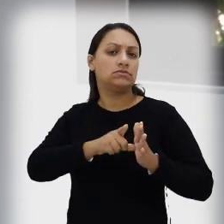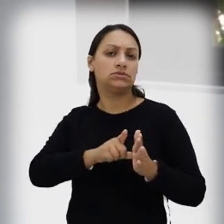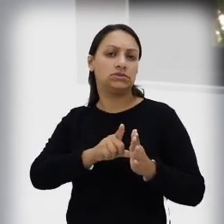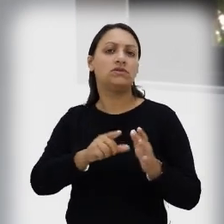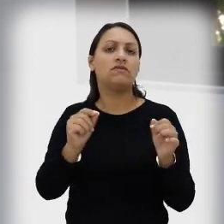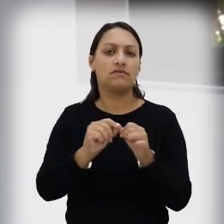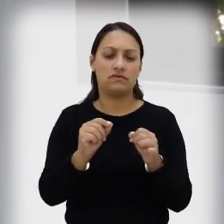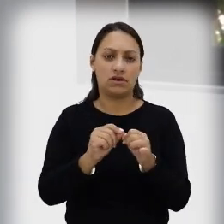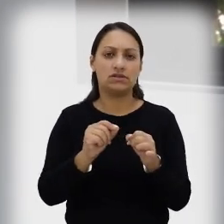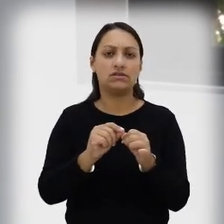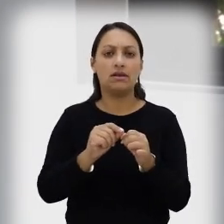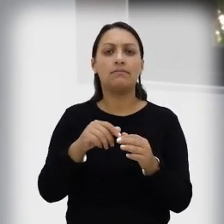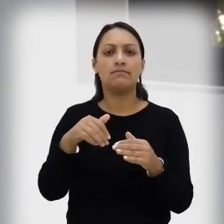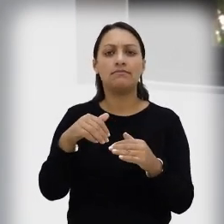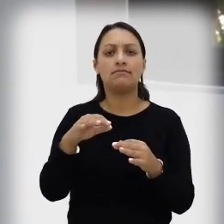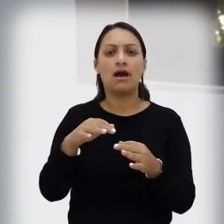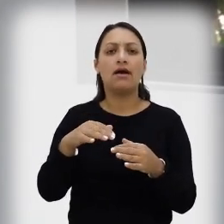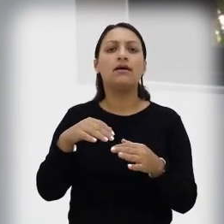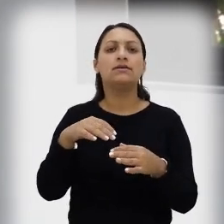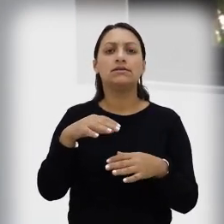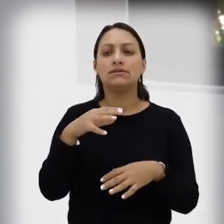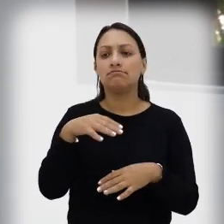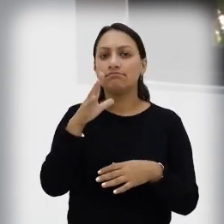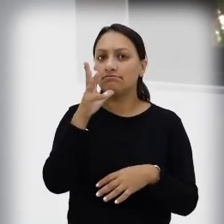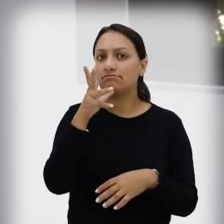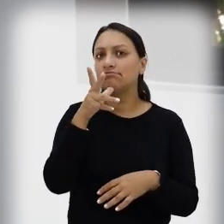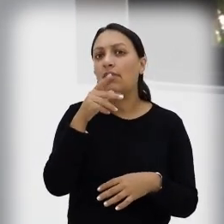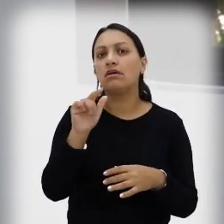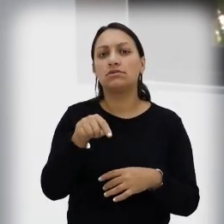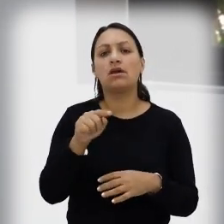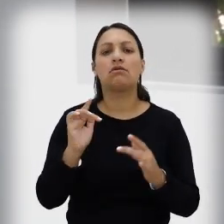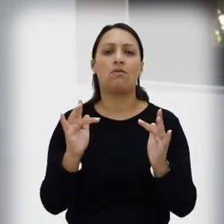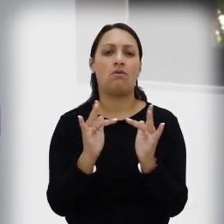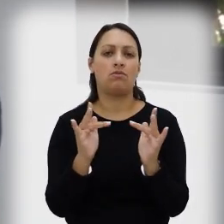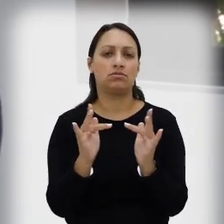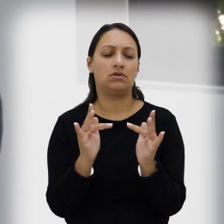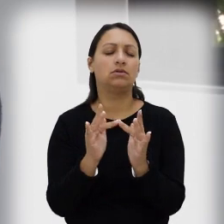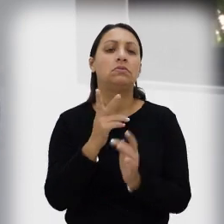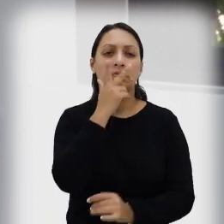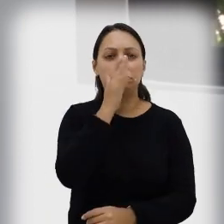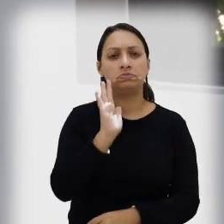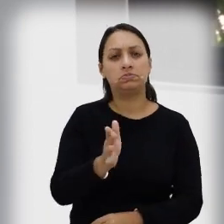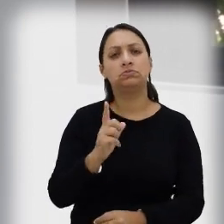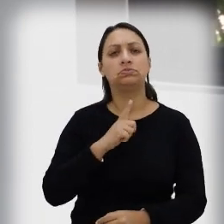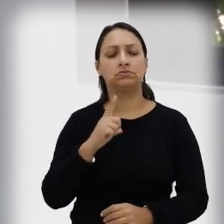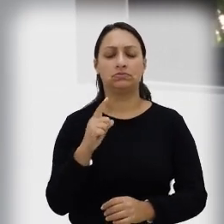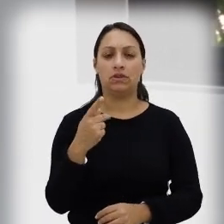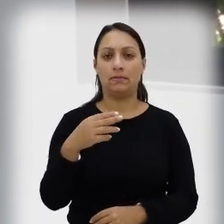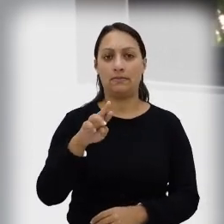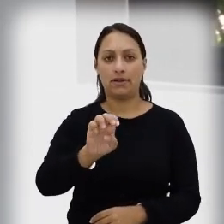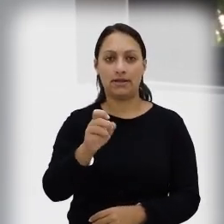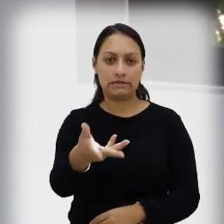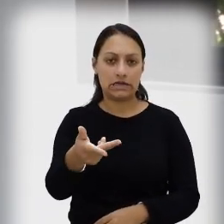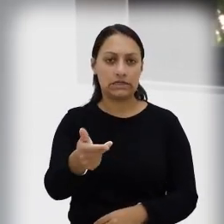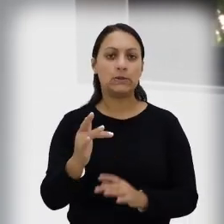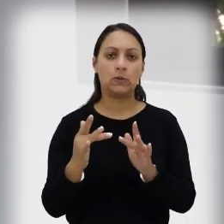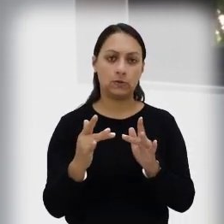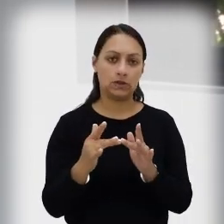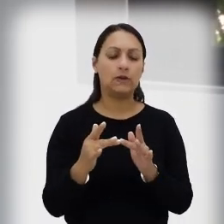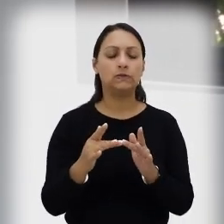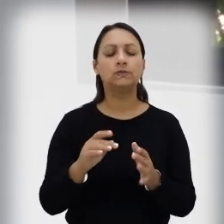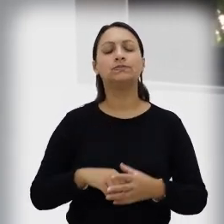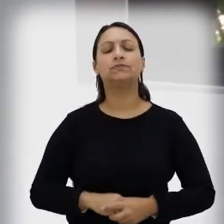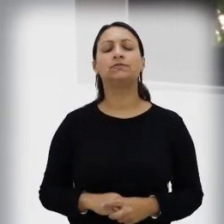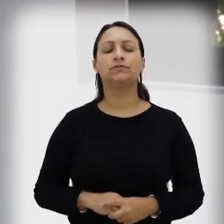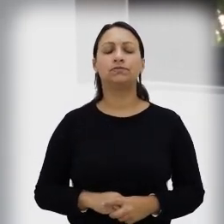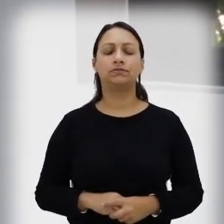fosse um pouco mais estendido esse contato, mesmo já tendo acontecido o contato inicial que aconteceu na pré-aceleração.